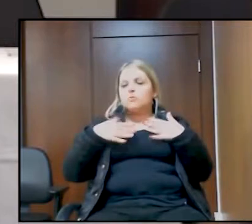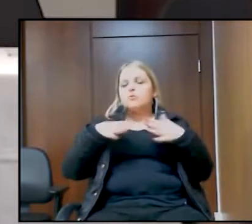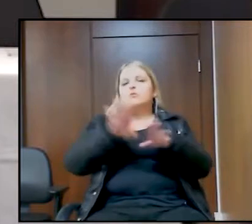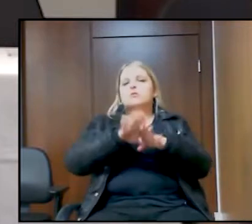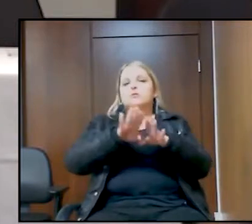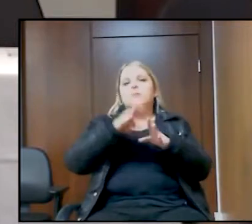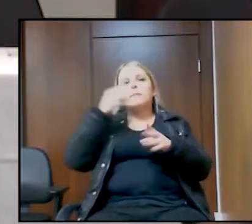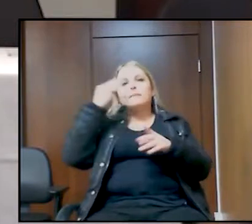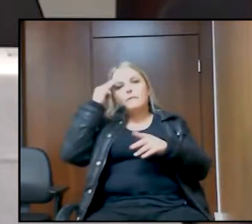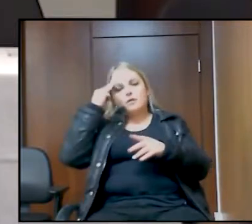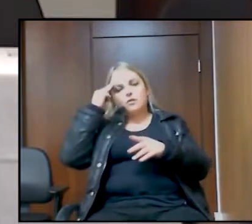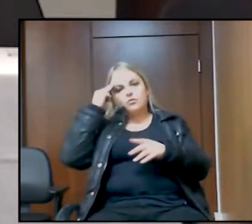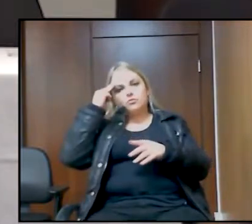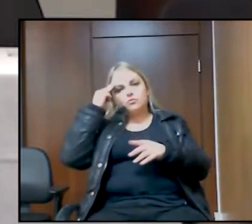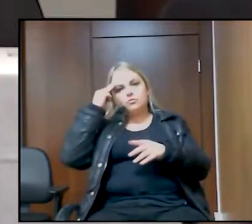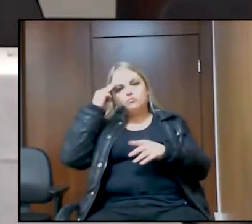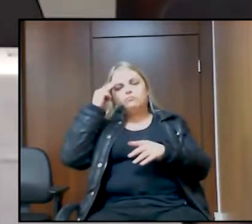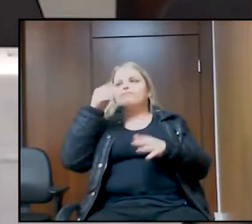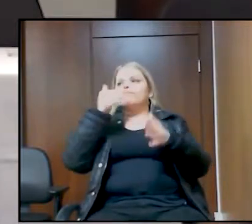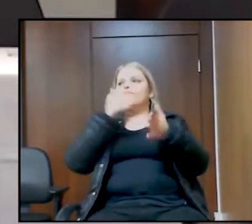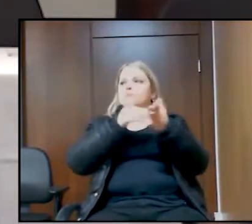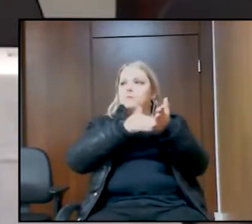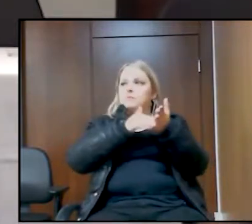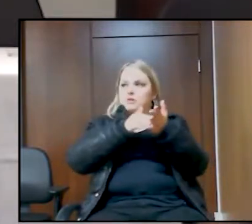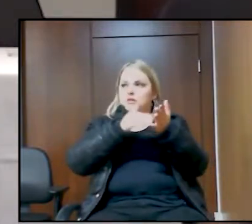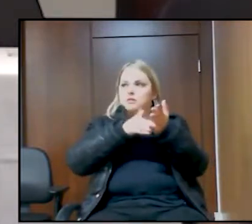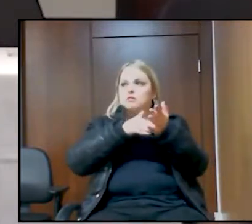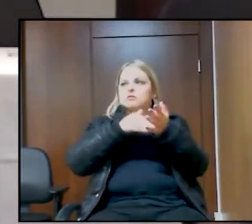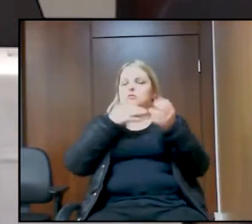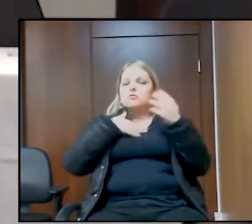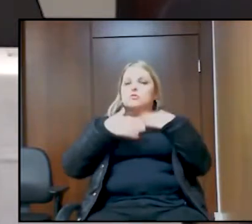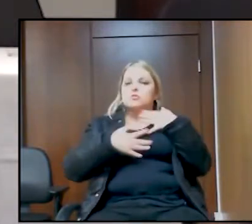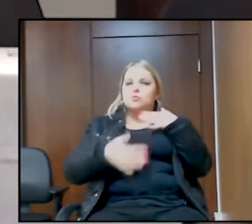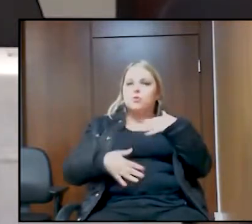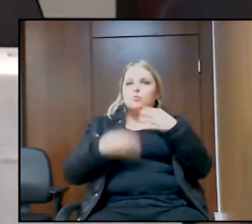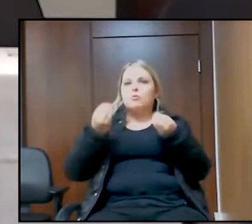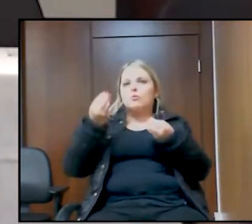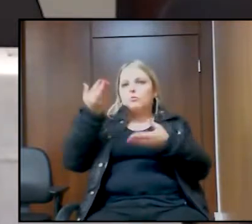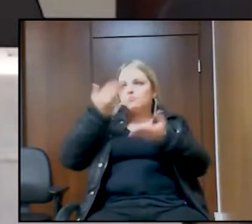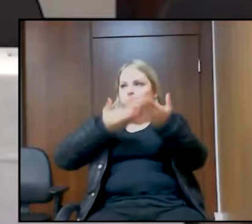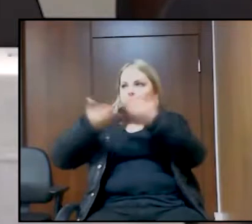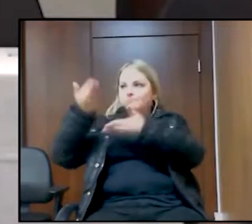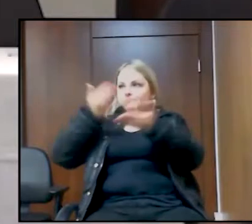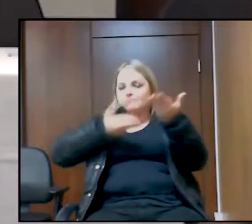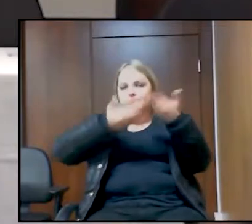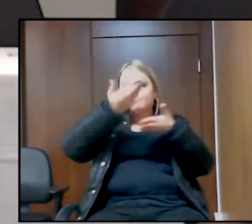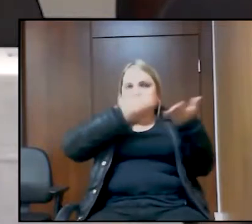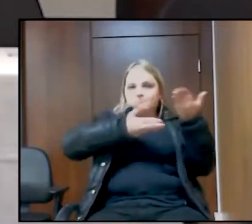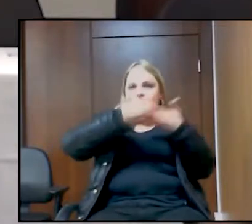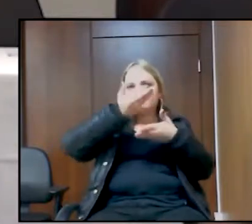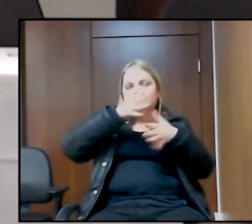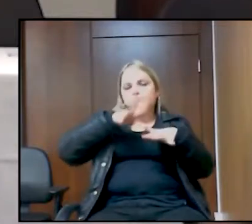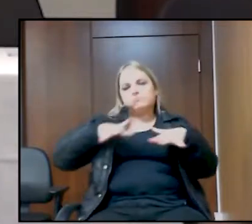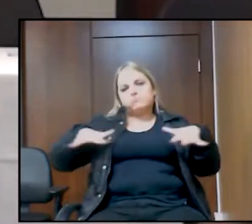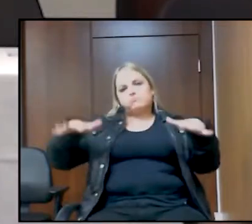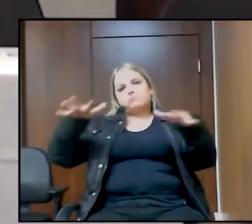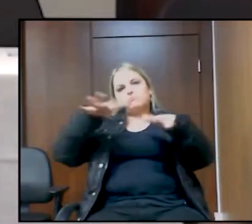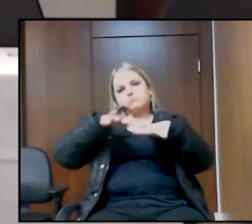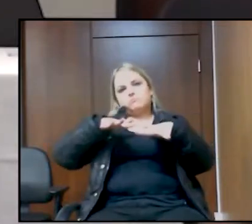ao intelecto, é uma limitação do corpo em interação com o ambiente. A deficiência não